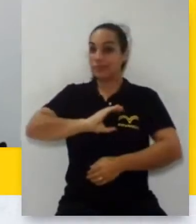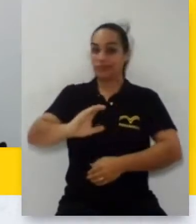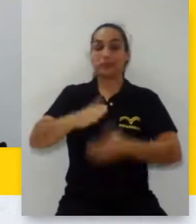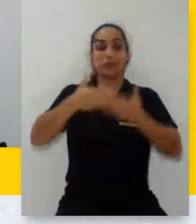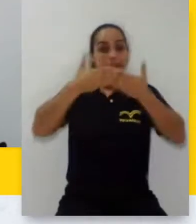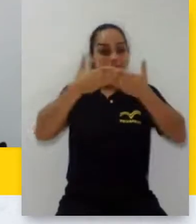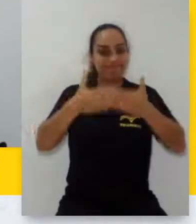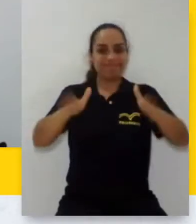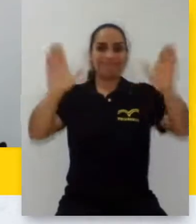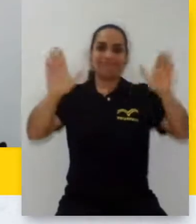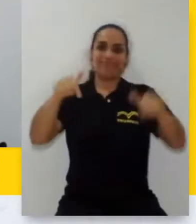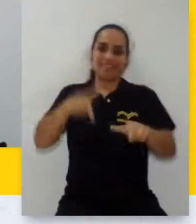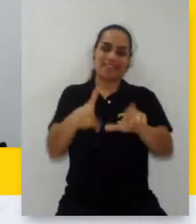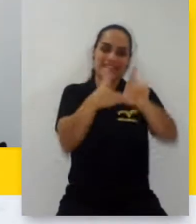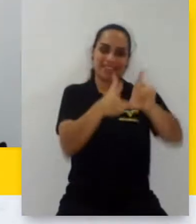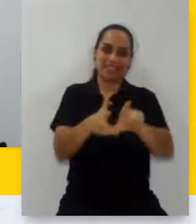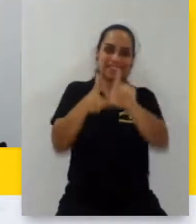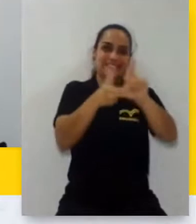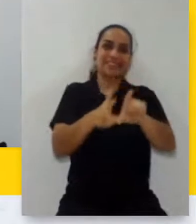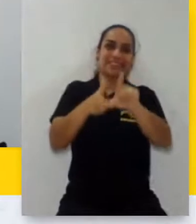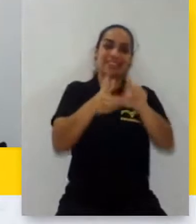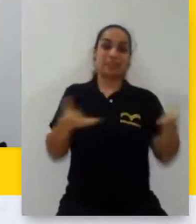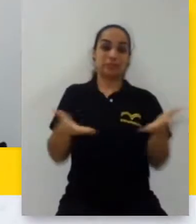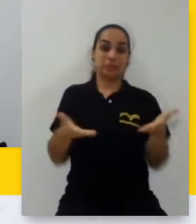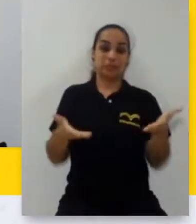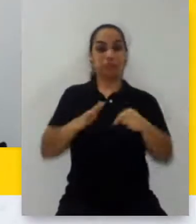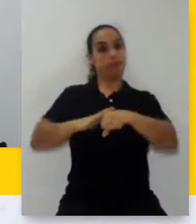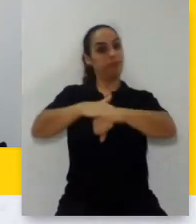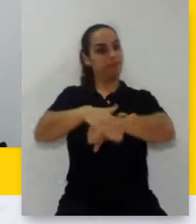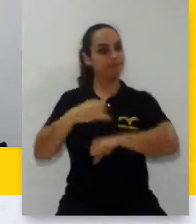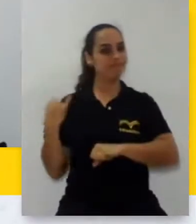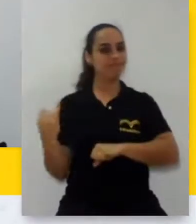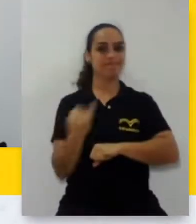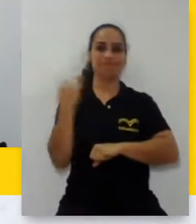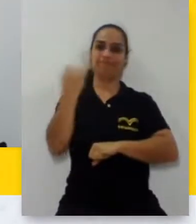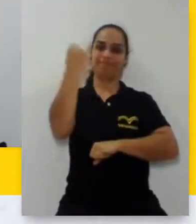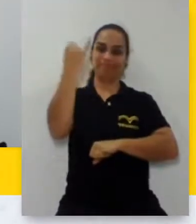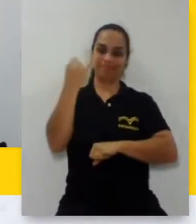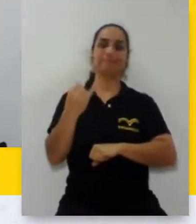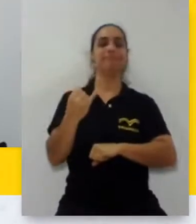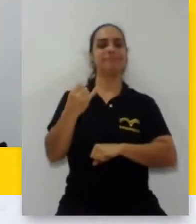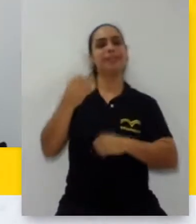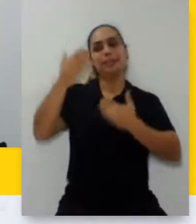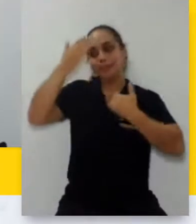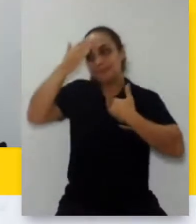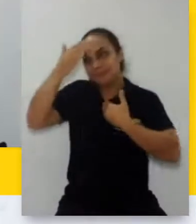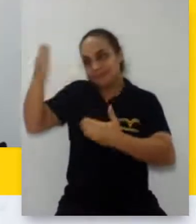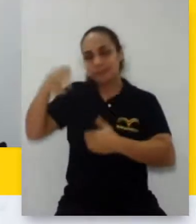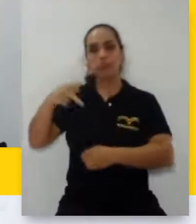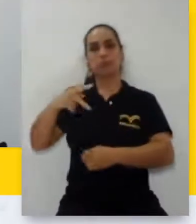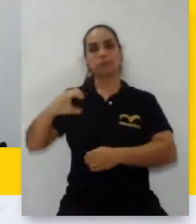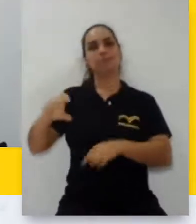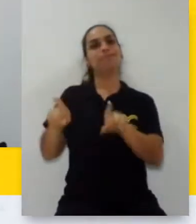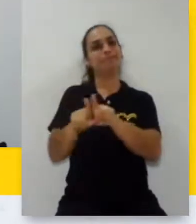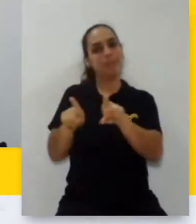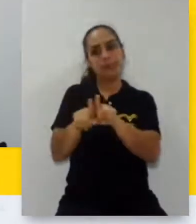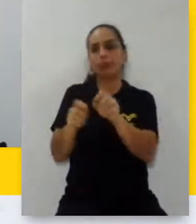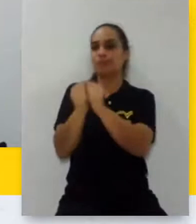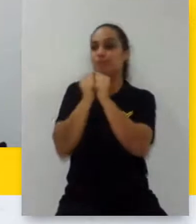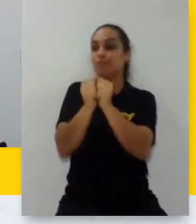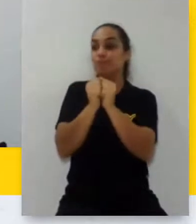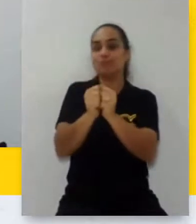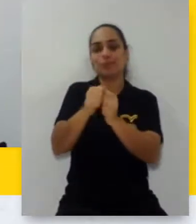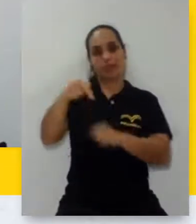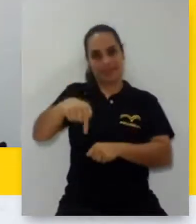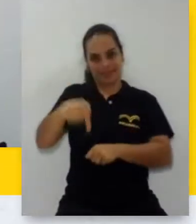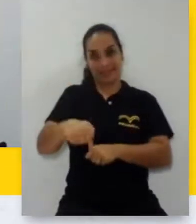para a gente, nessa live. Obrigado, Paulo, por estar junto com a gente, Eu gostaria de agradecer aqui